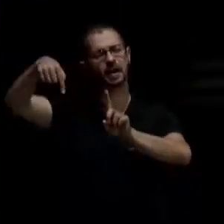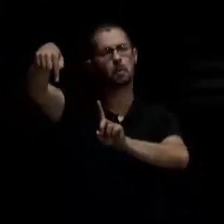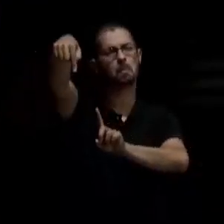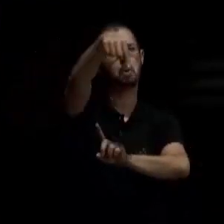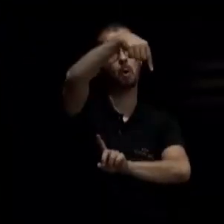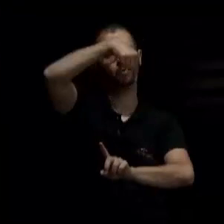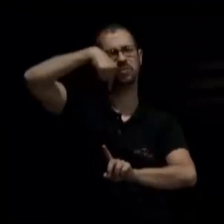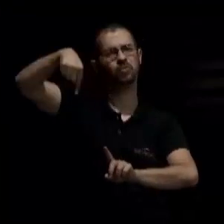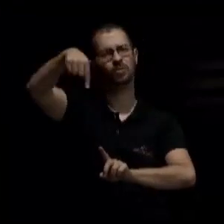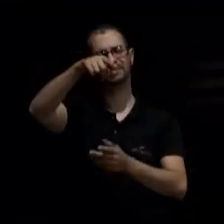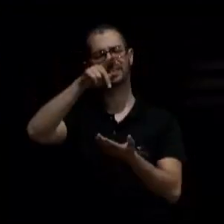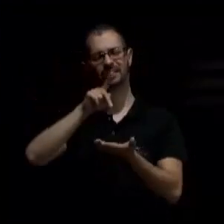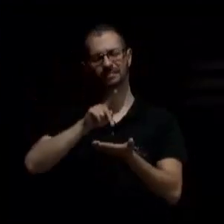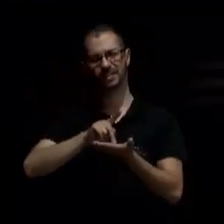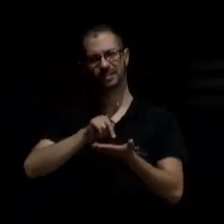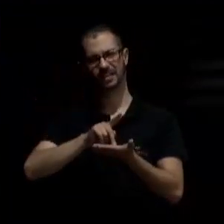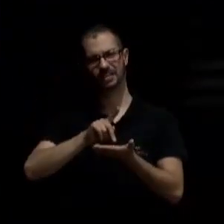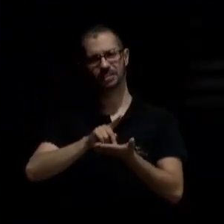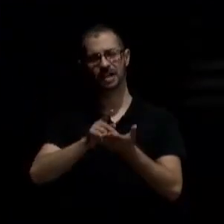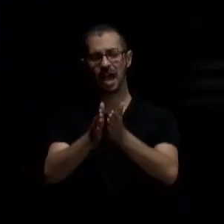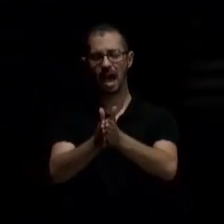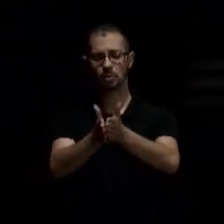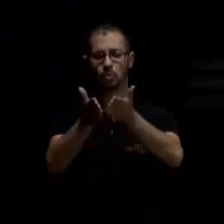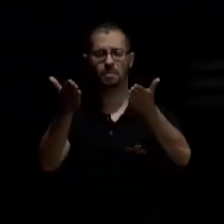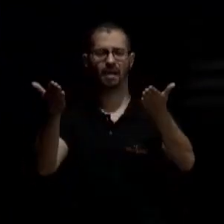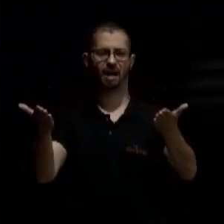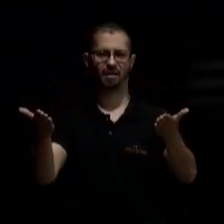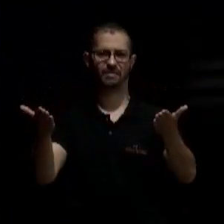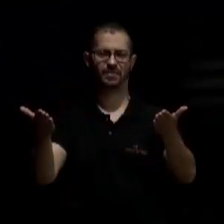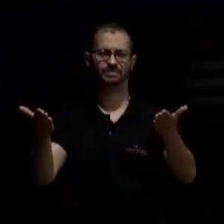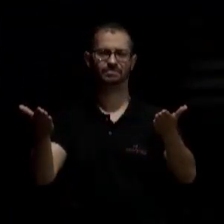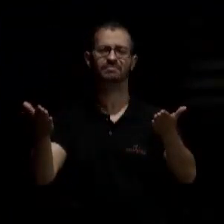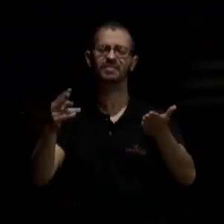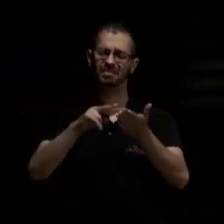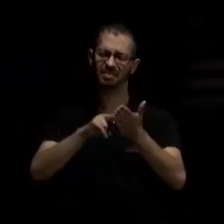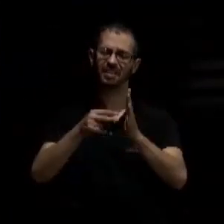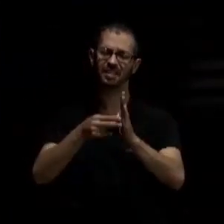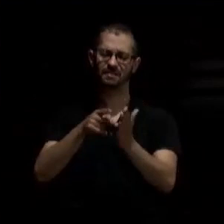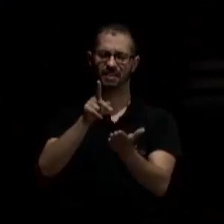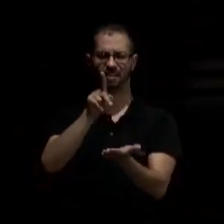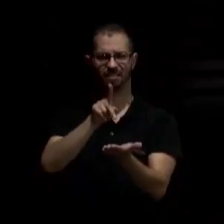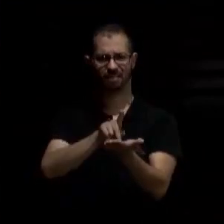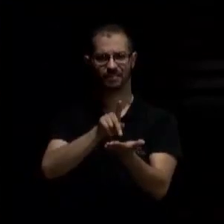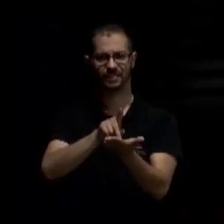na verdade, a tua palavra é a